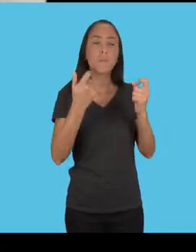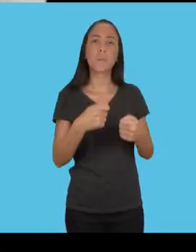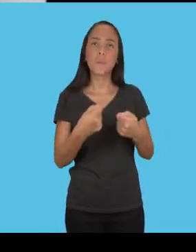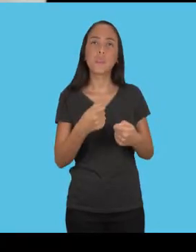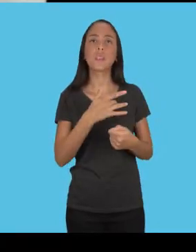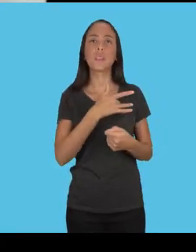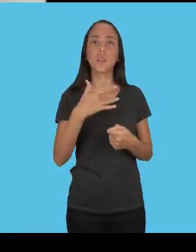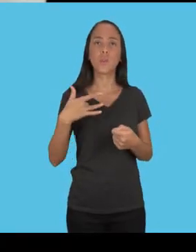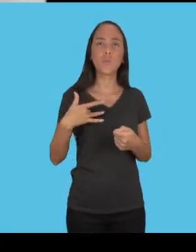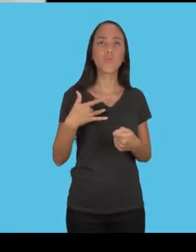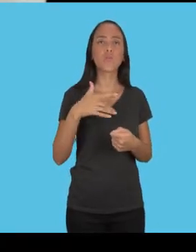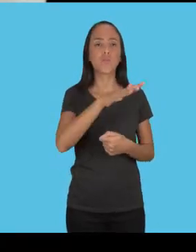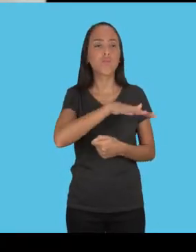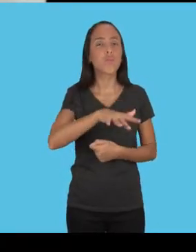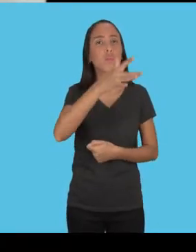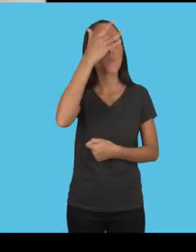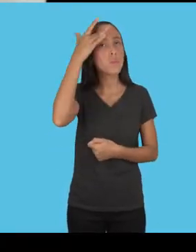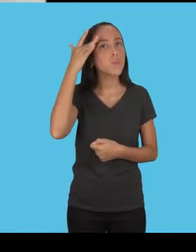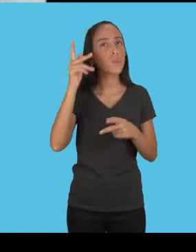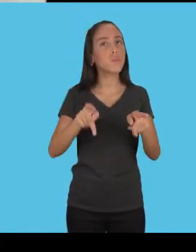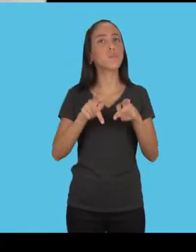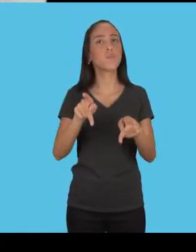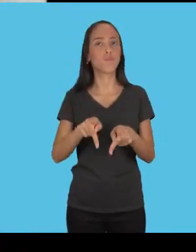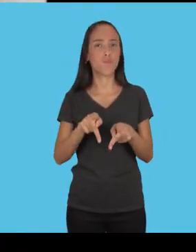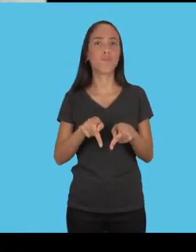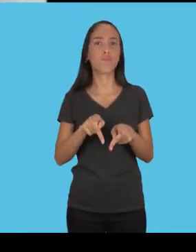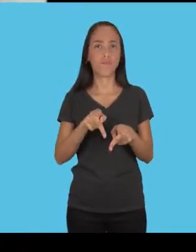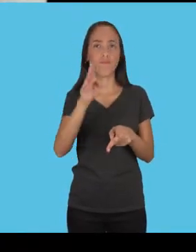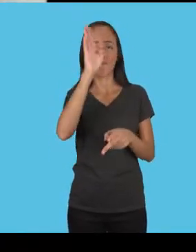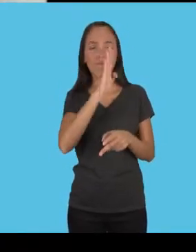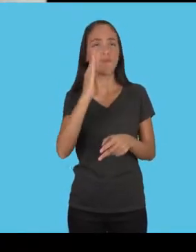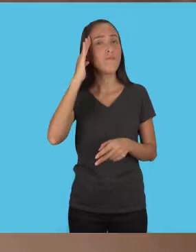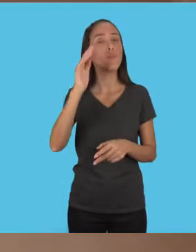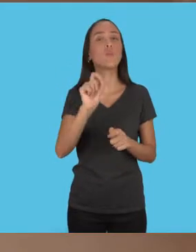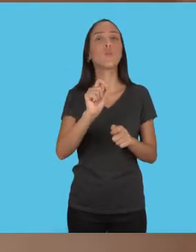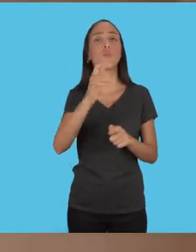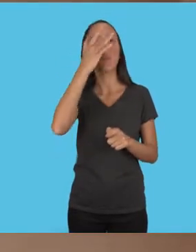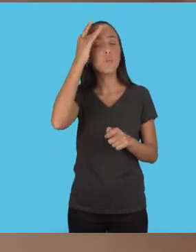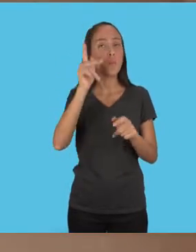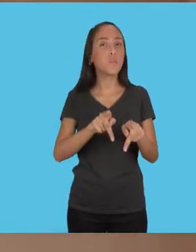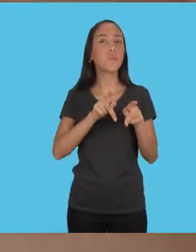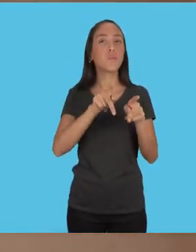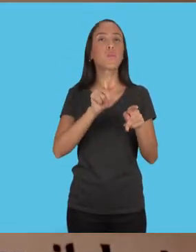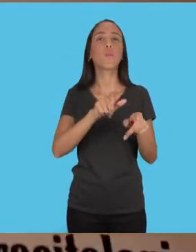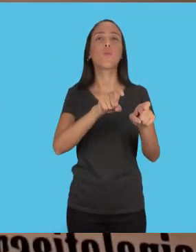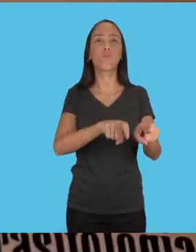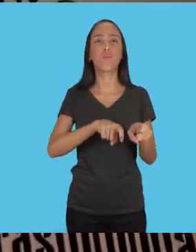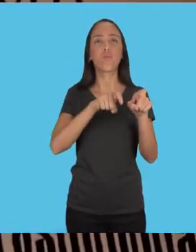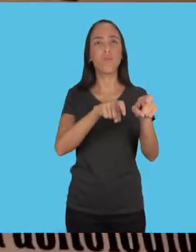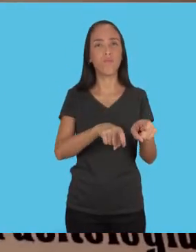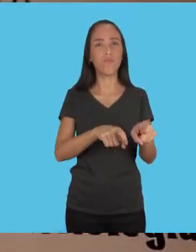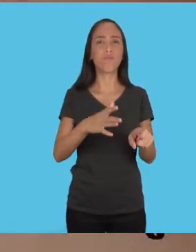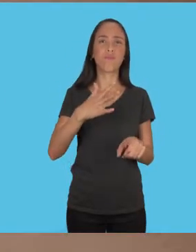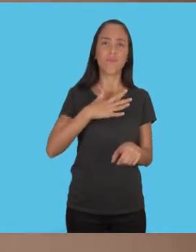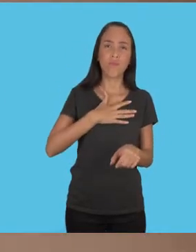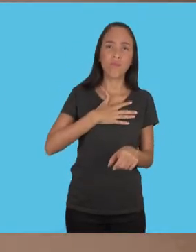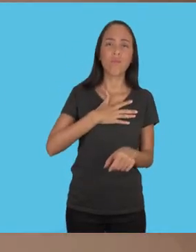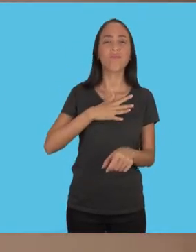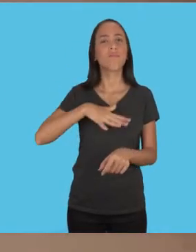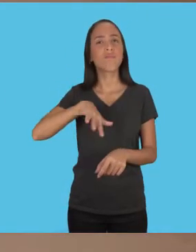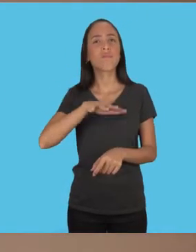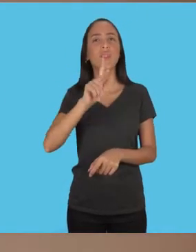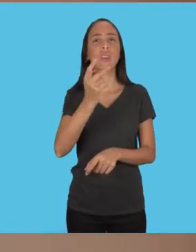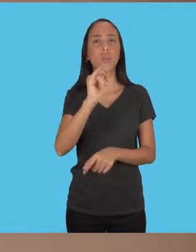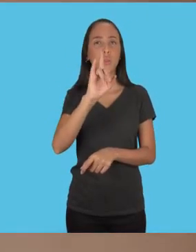da população brasileira, principalmente a população rural. E embora nós, o Hildebrando, talvez o